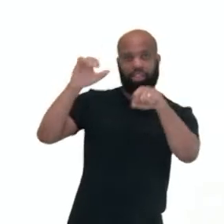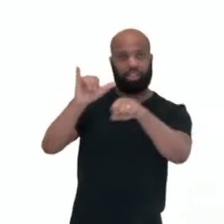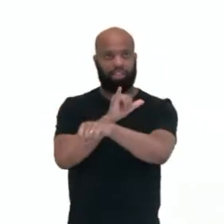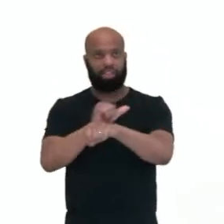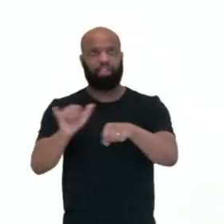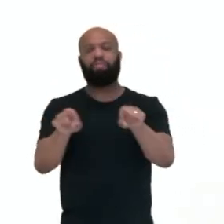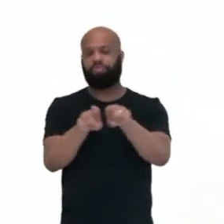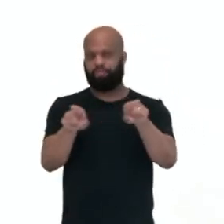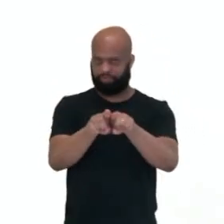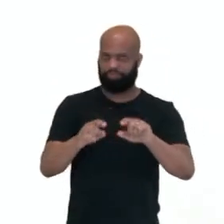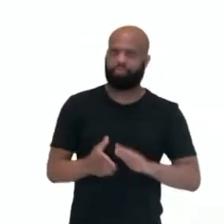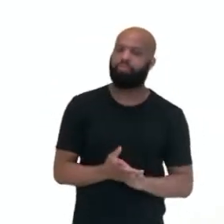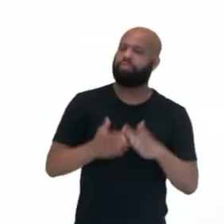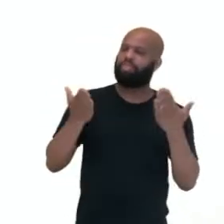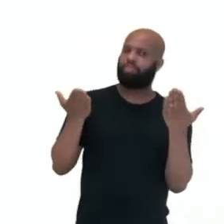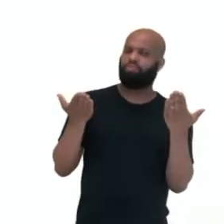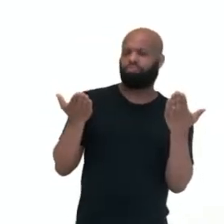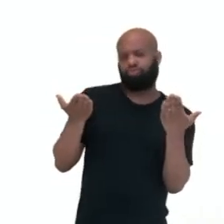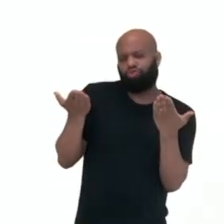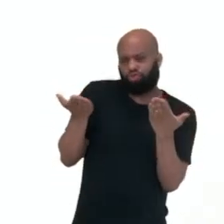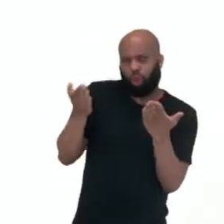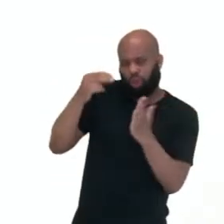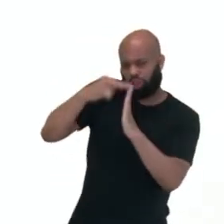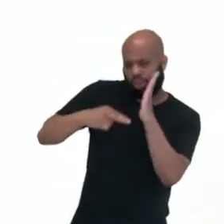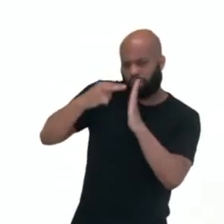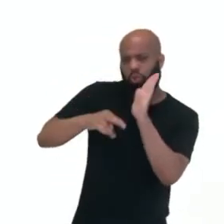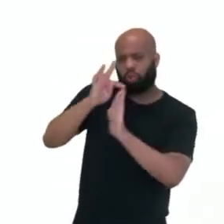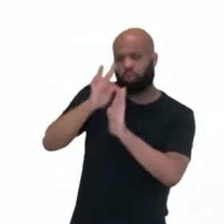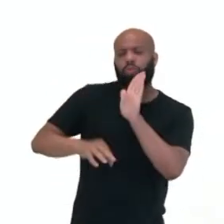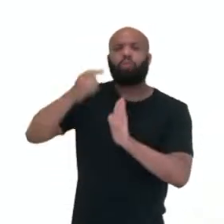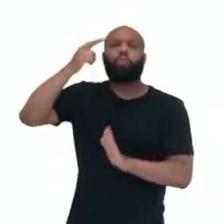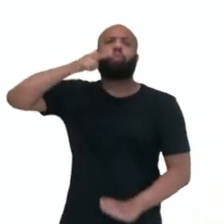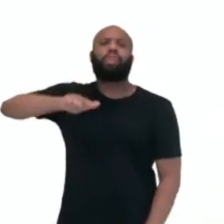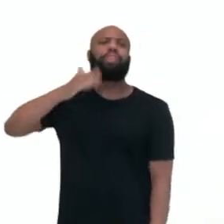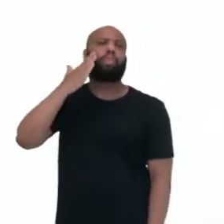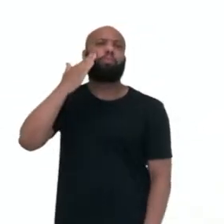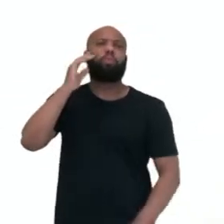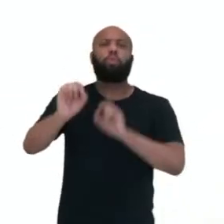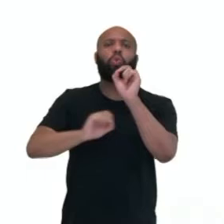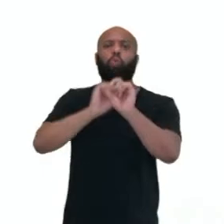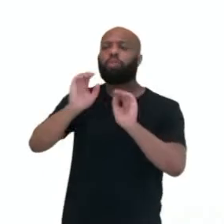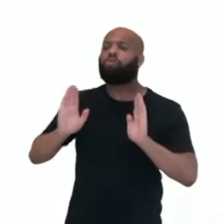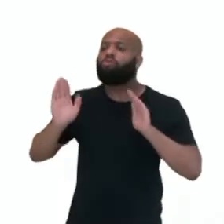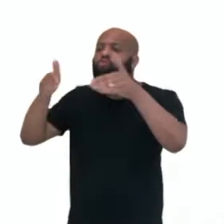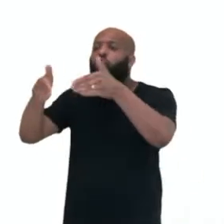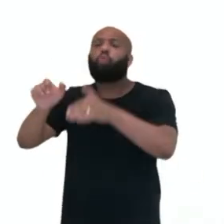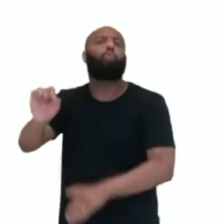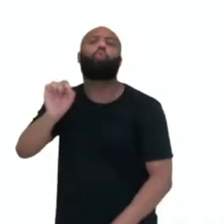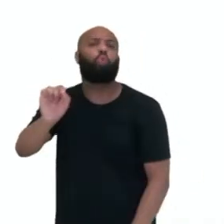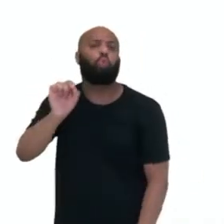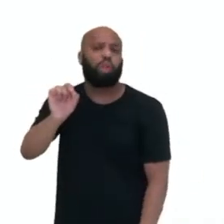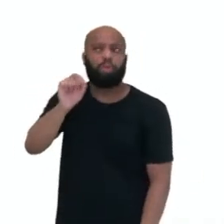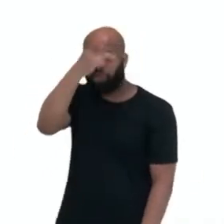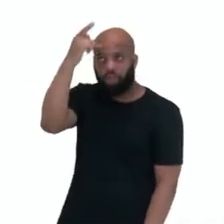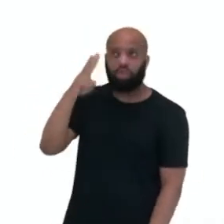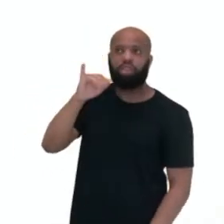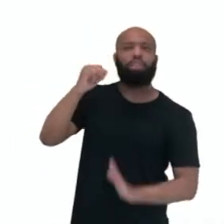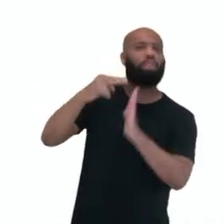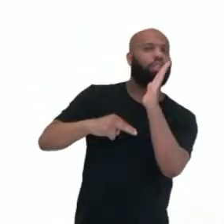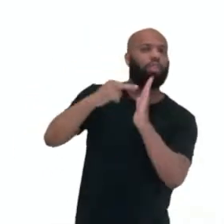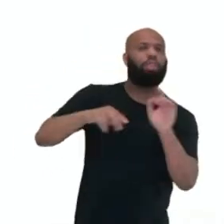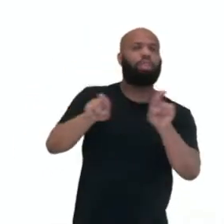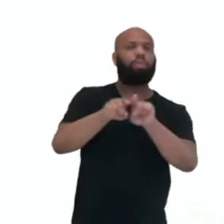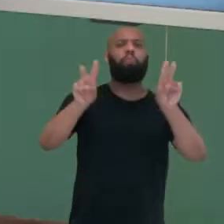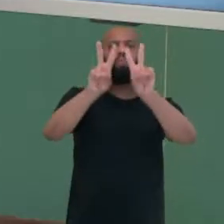E-Ideias. Pela leitura do trecho do texto, você consegue indicar a qual gênero ele pertence? E qual é o